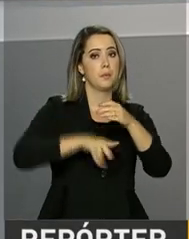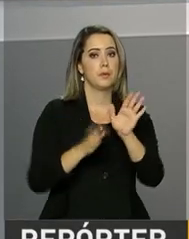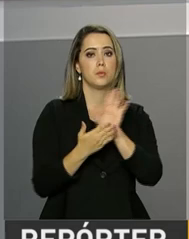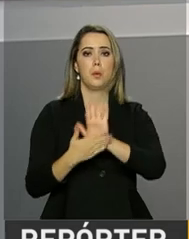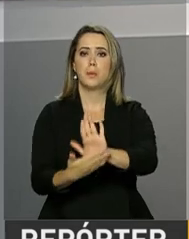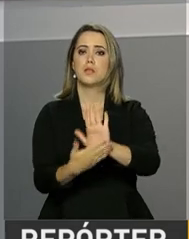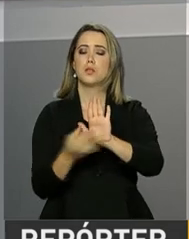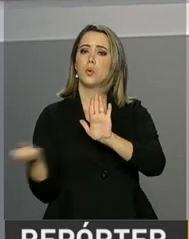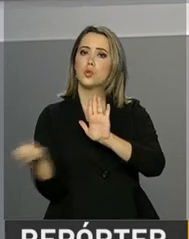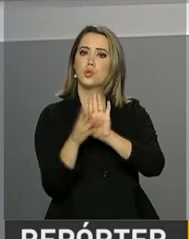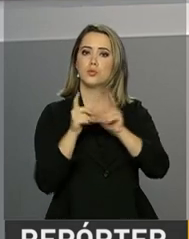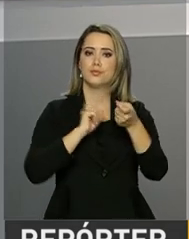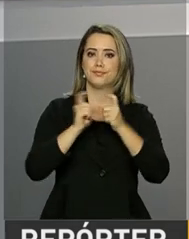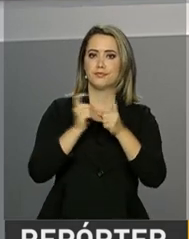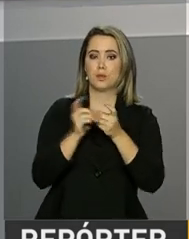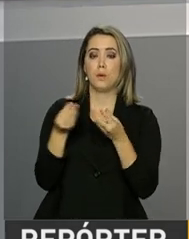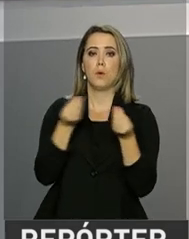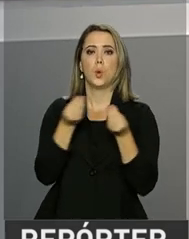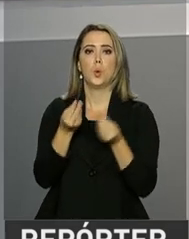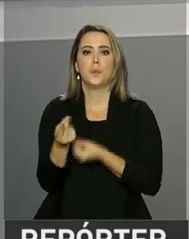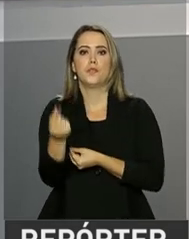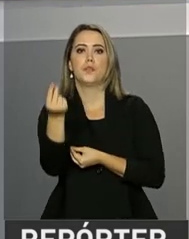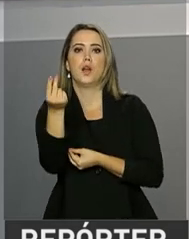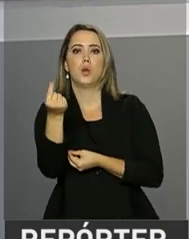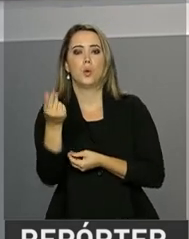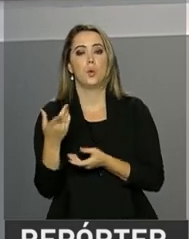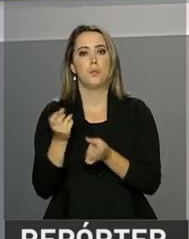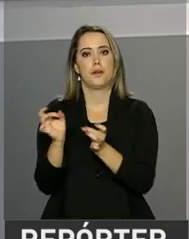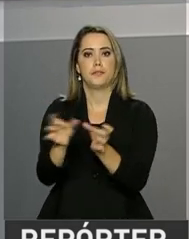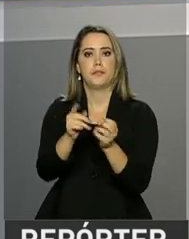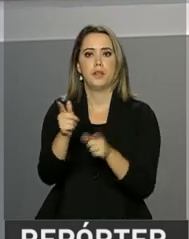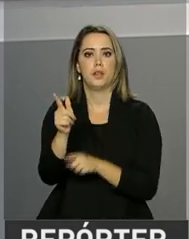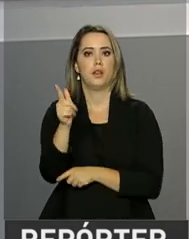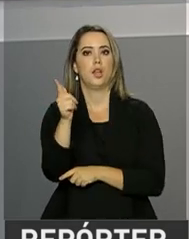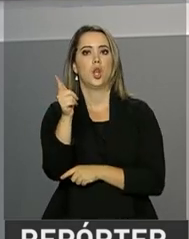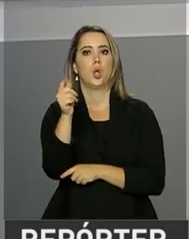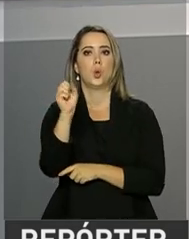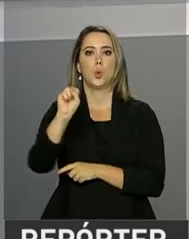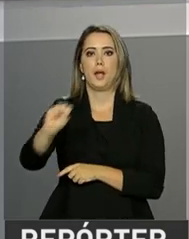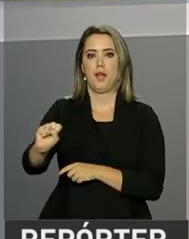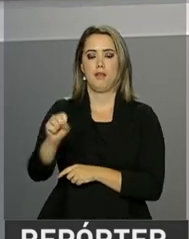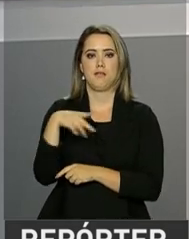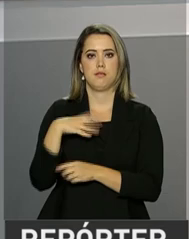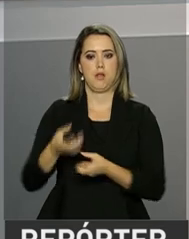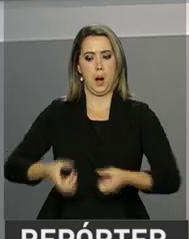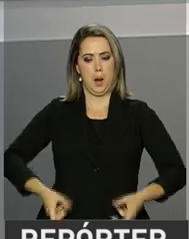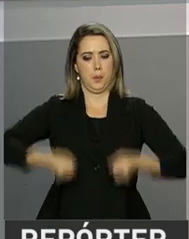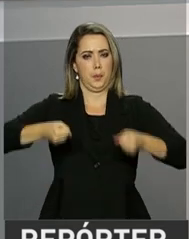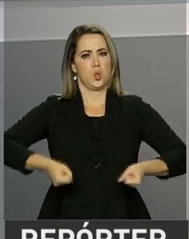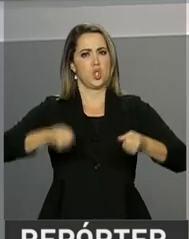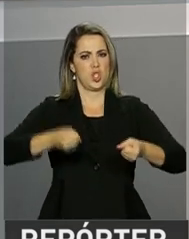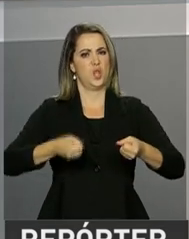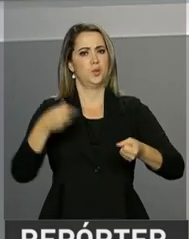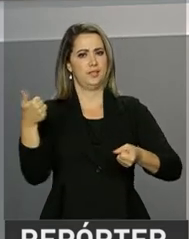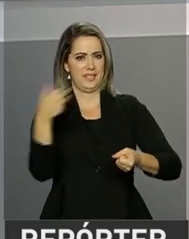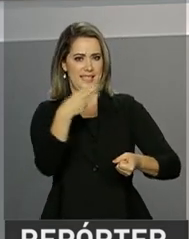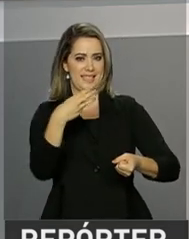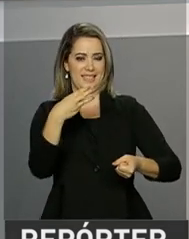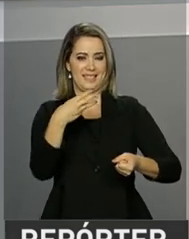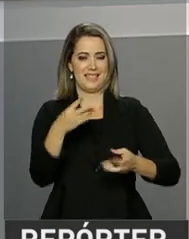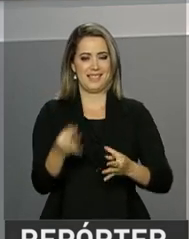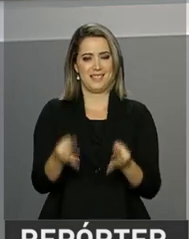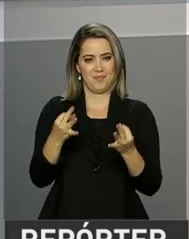hoje a nova política de preços para a comercialização do gás de botijão de até 13 quilos, aquele que a gente usa em casa para